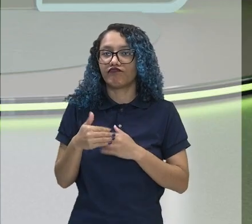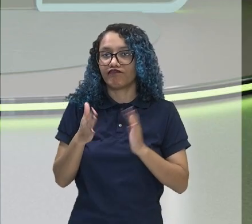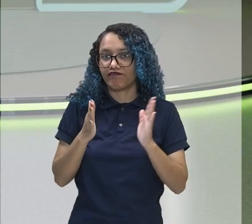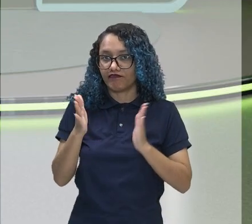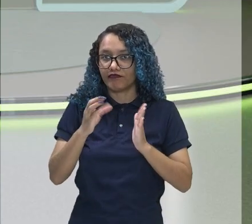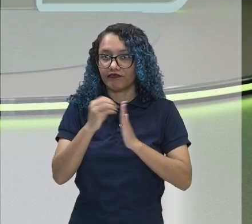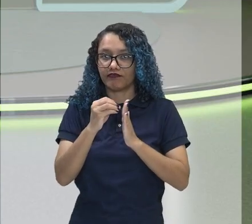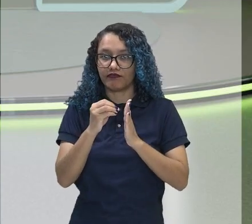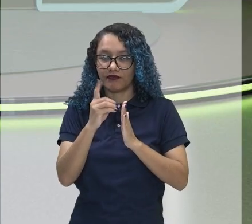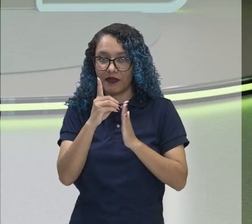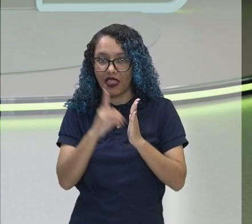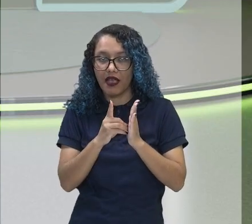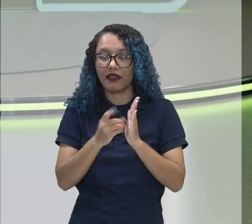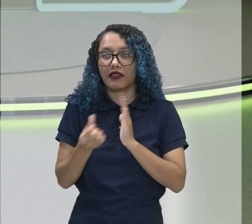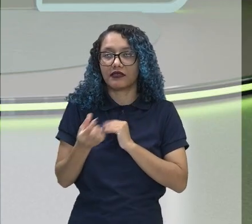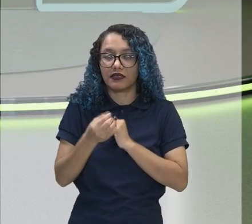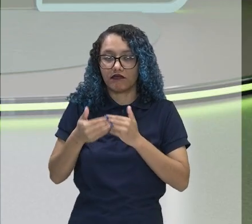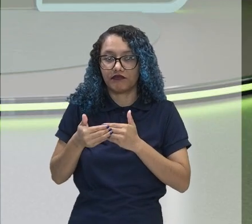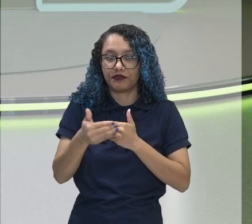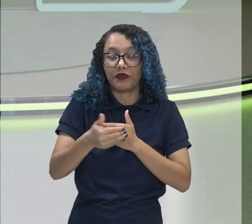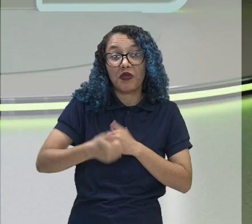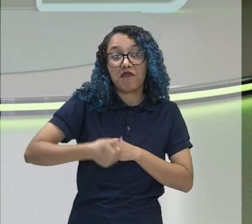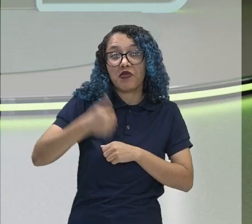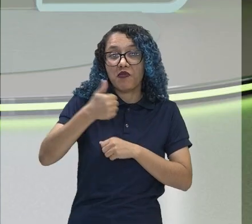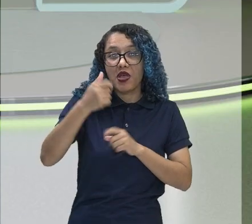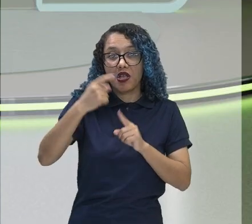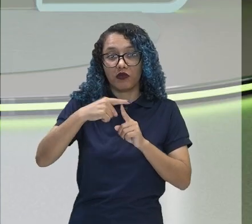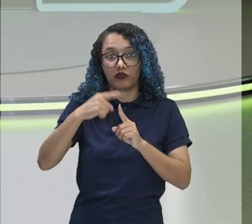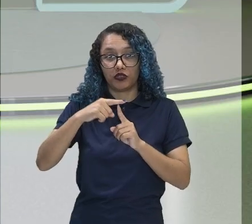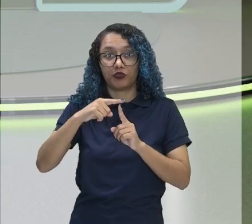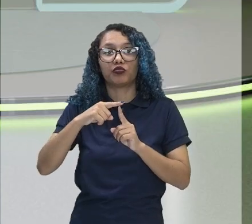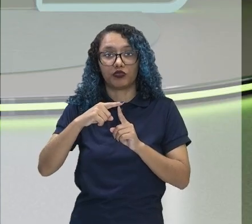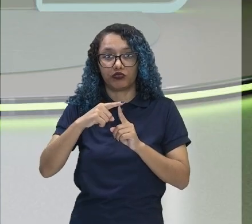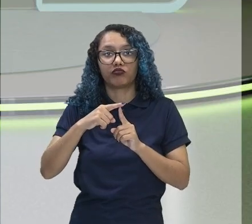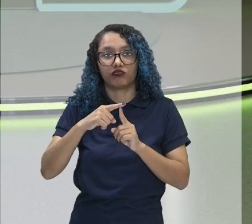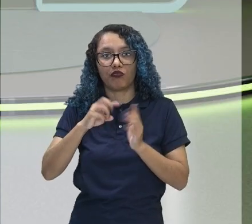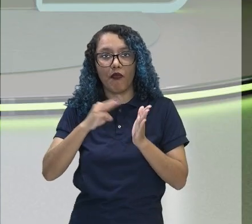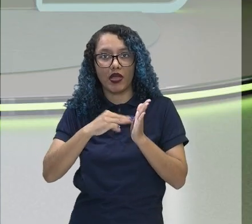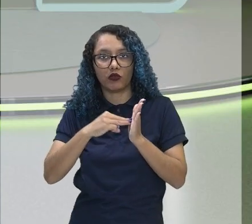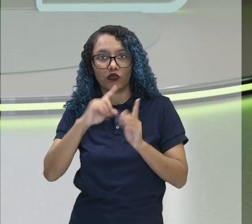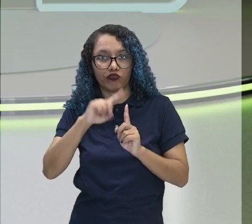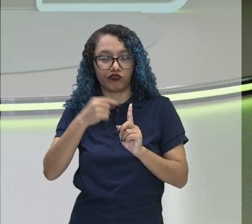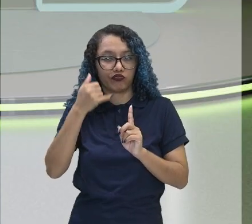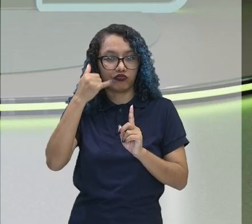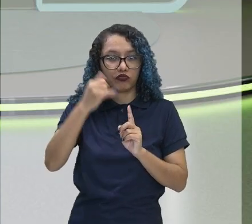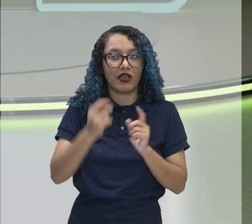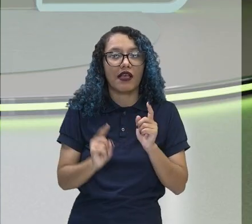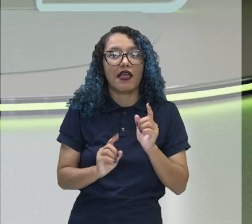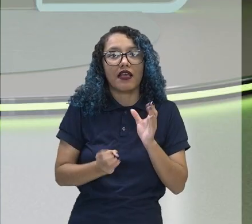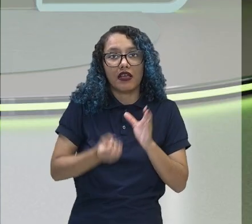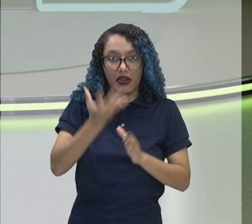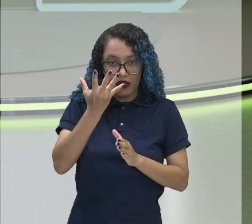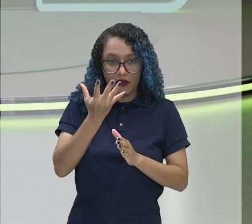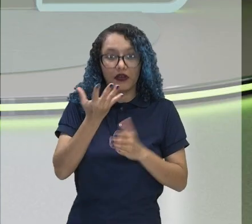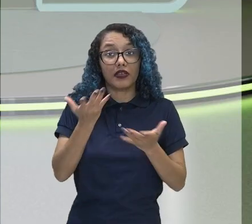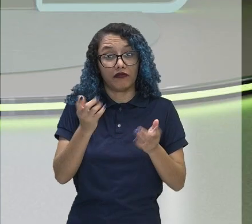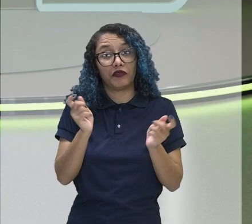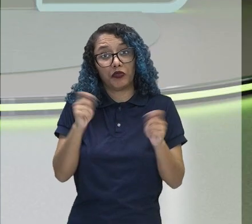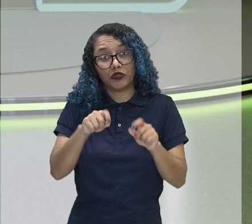esse primeiro tipo de anticoncepcional foi criado, né, e deu aí a algumas mulheres uma